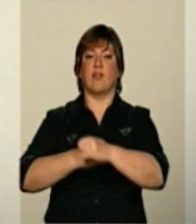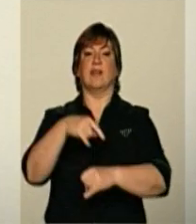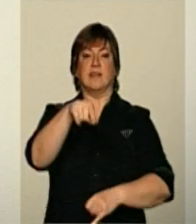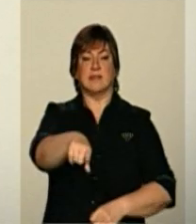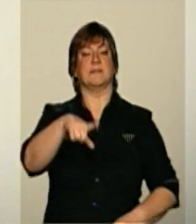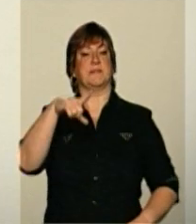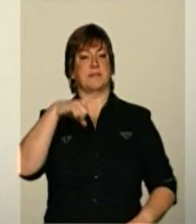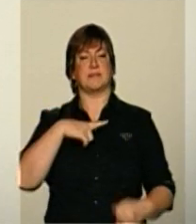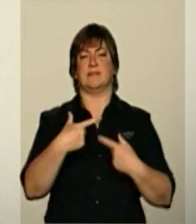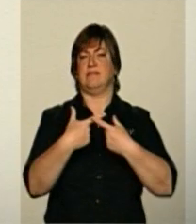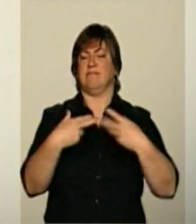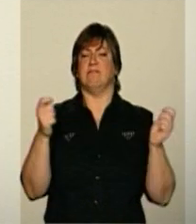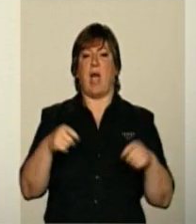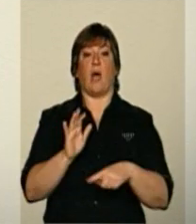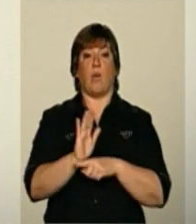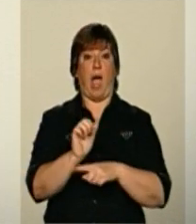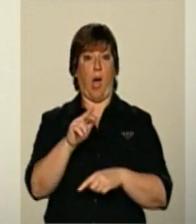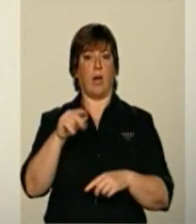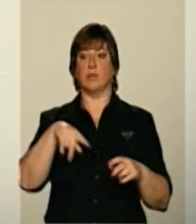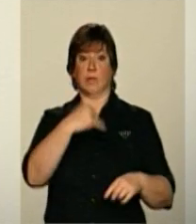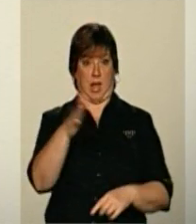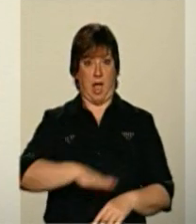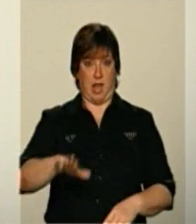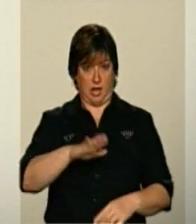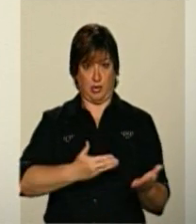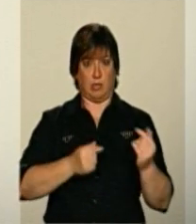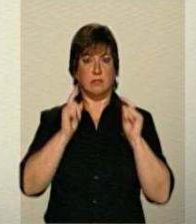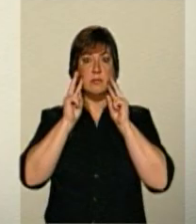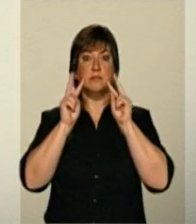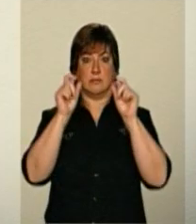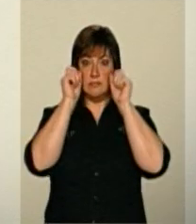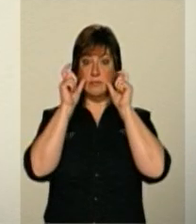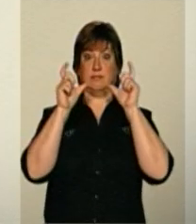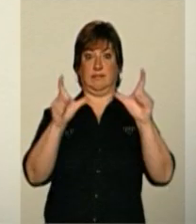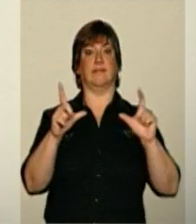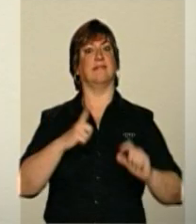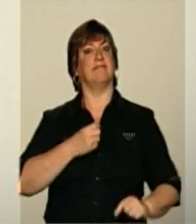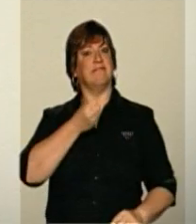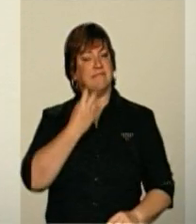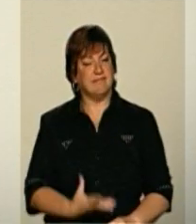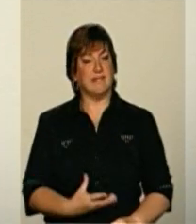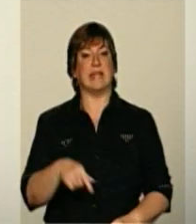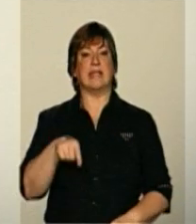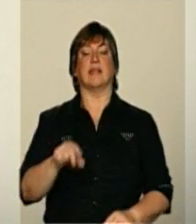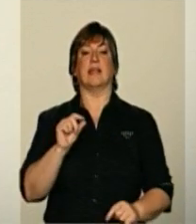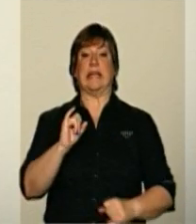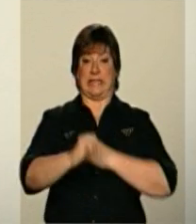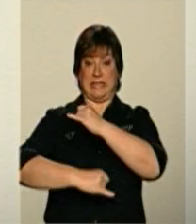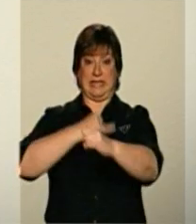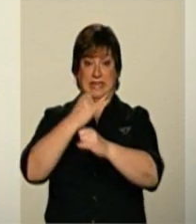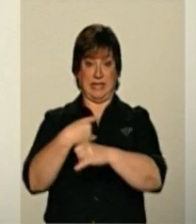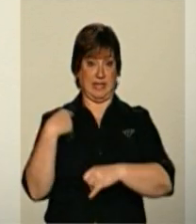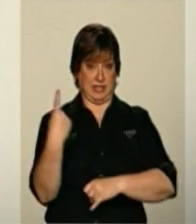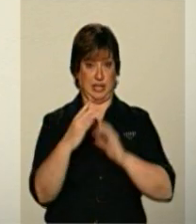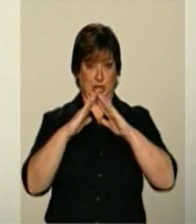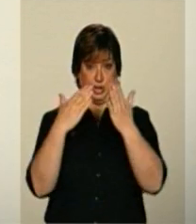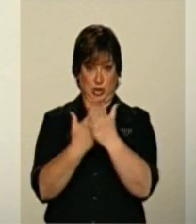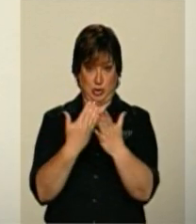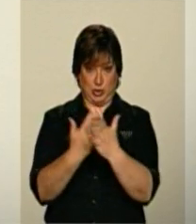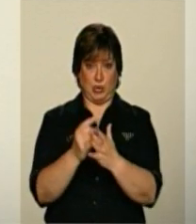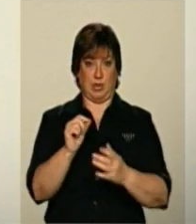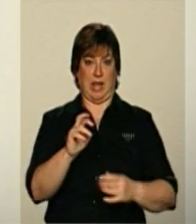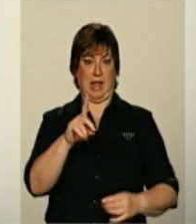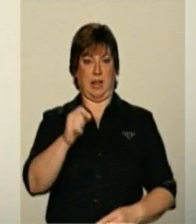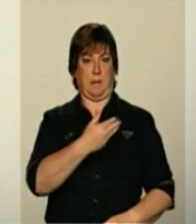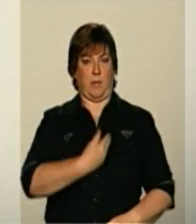as suas aulas muito mais atrativas eu volto a dizer Luciano levar a internet para as escolas da rede pública